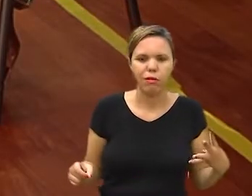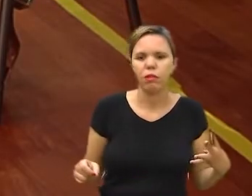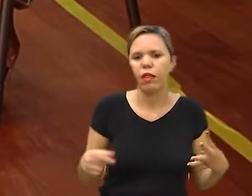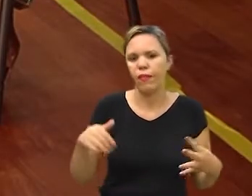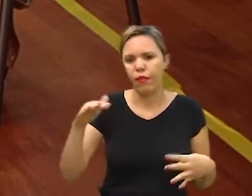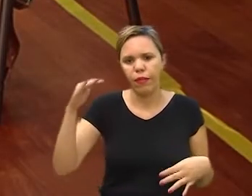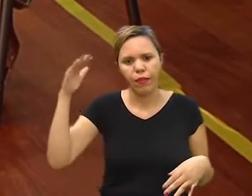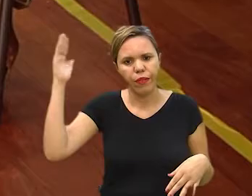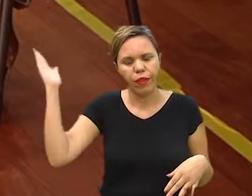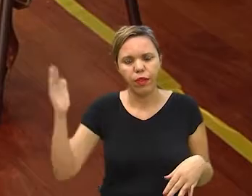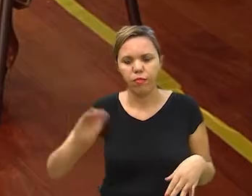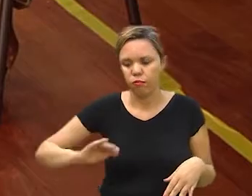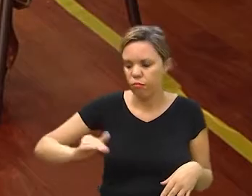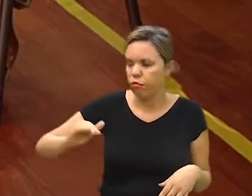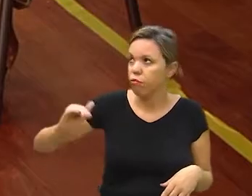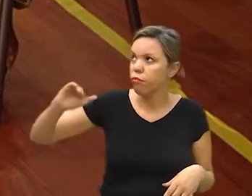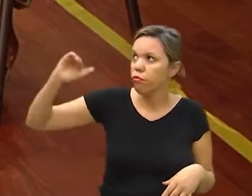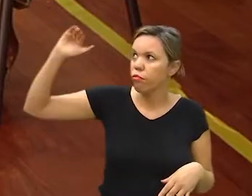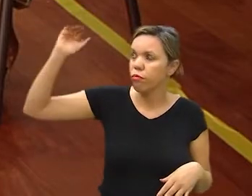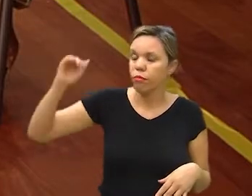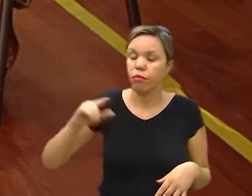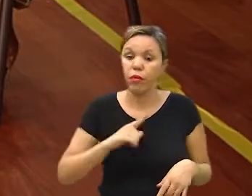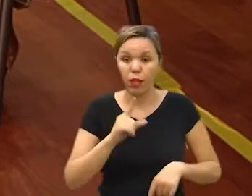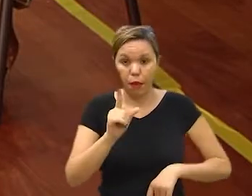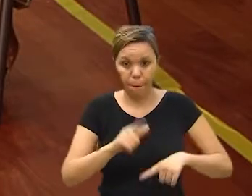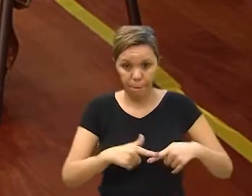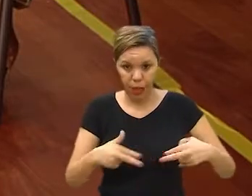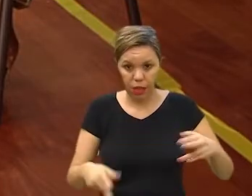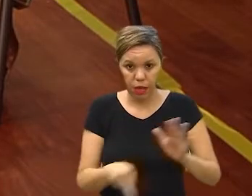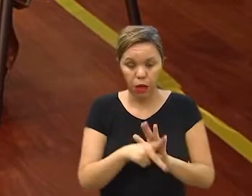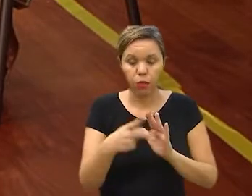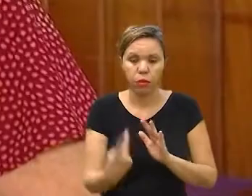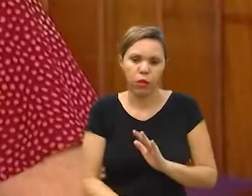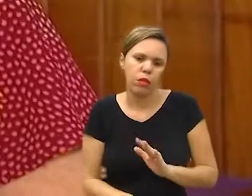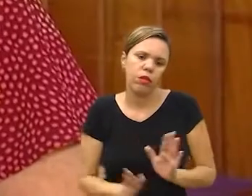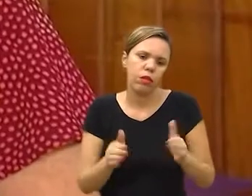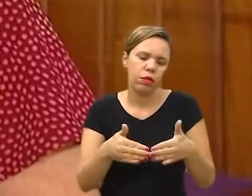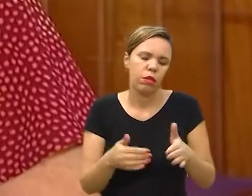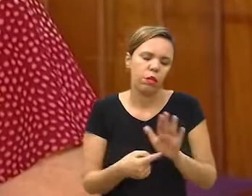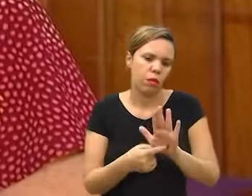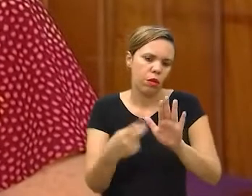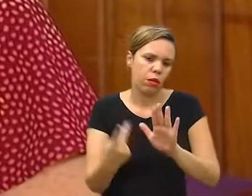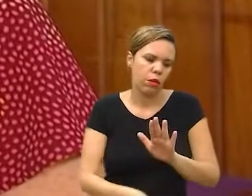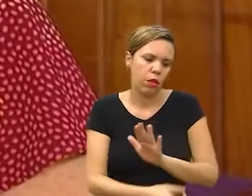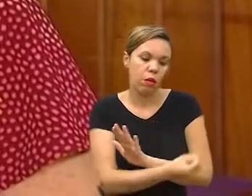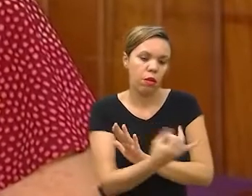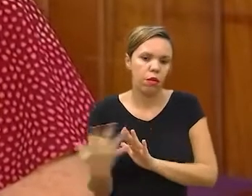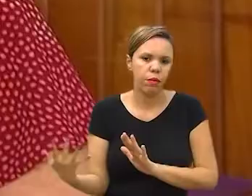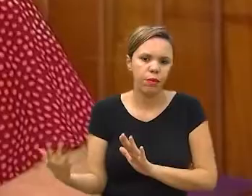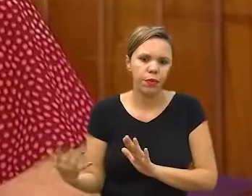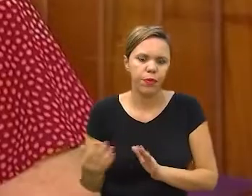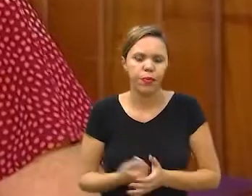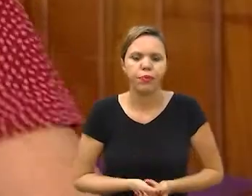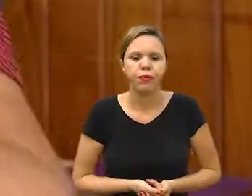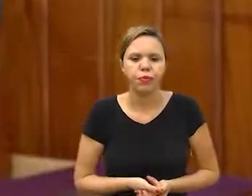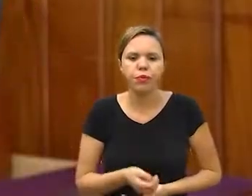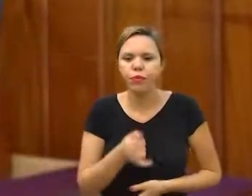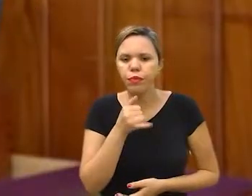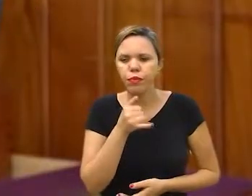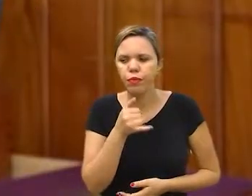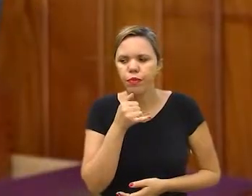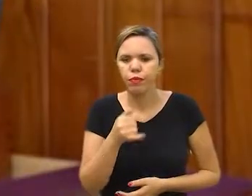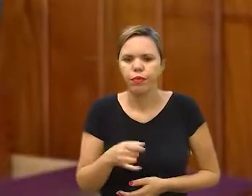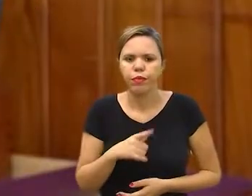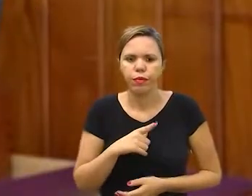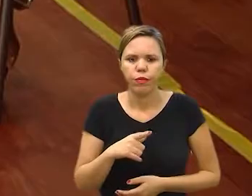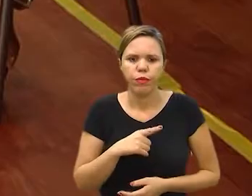degrau, subindo escada. Então, aí tem um material específico que mostra para ela a contagem. Mas, por exemplo, lá